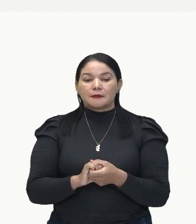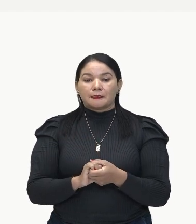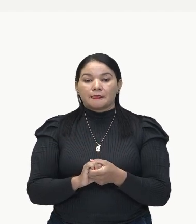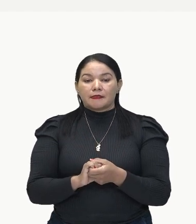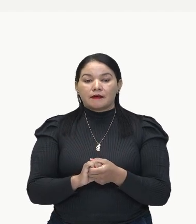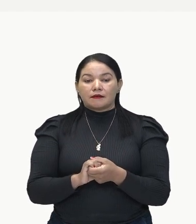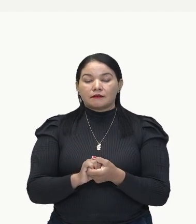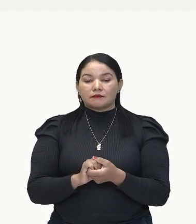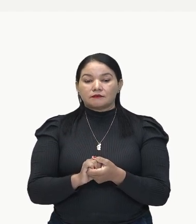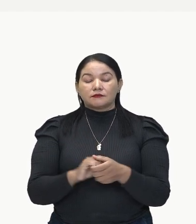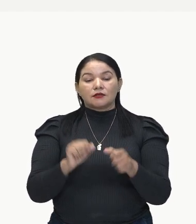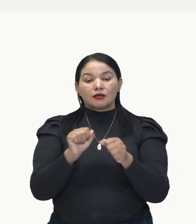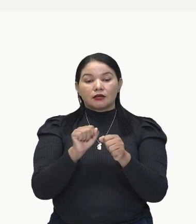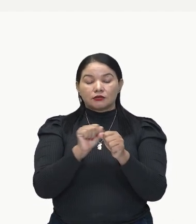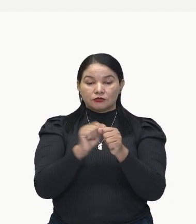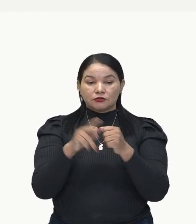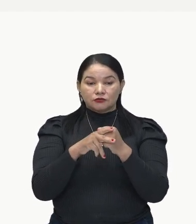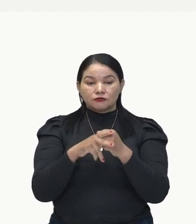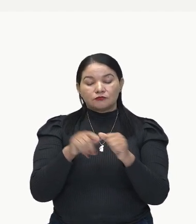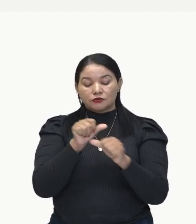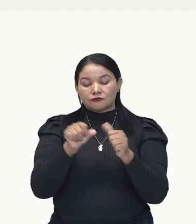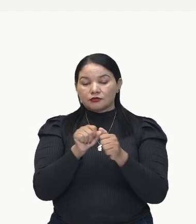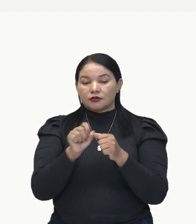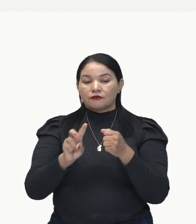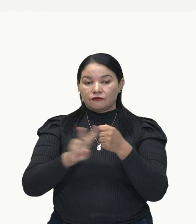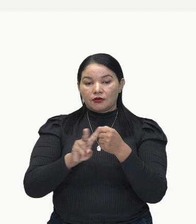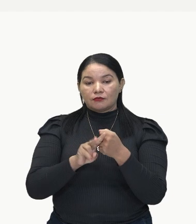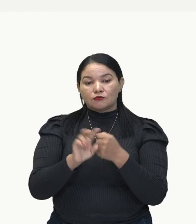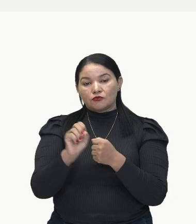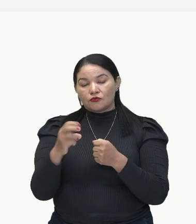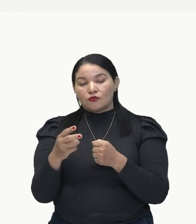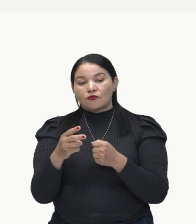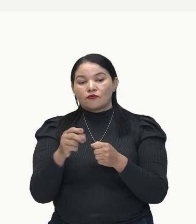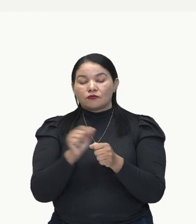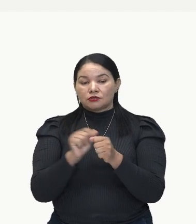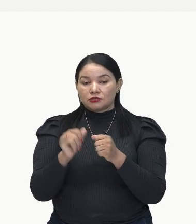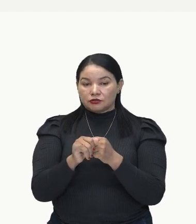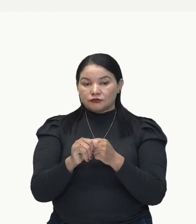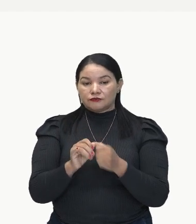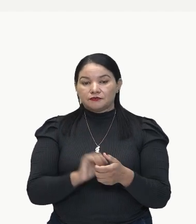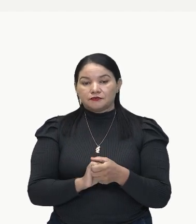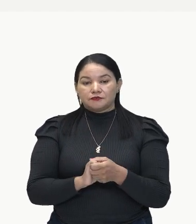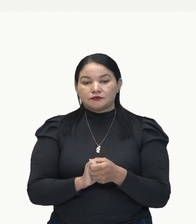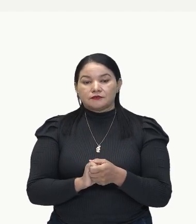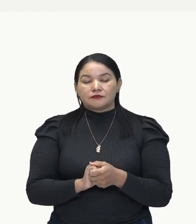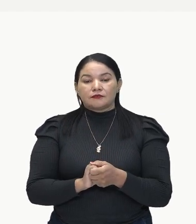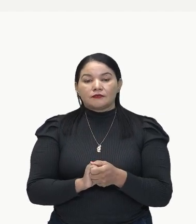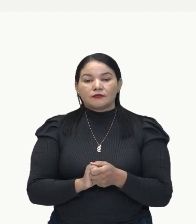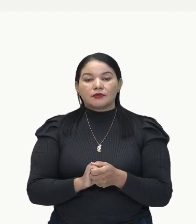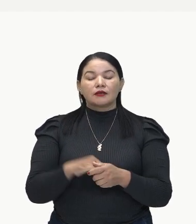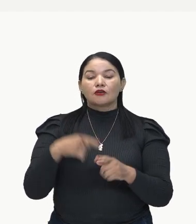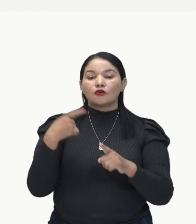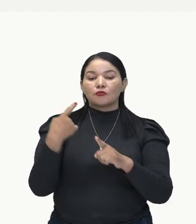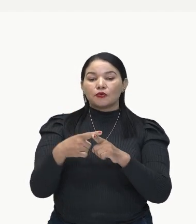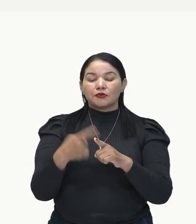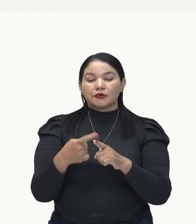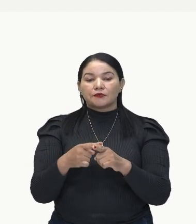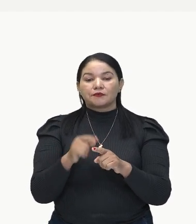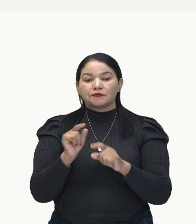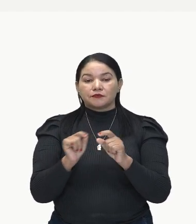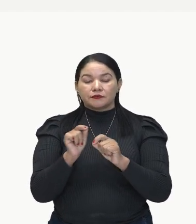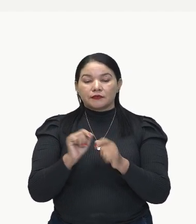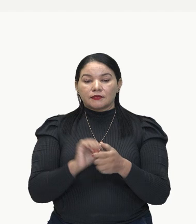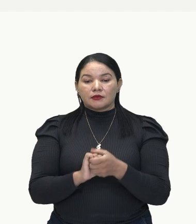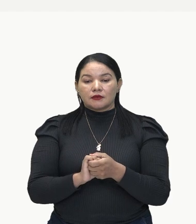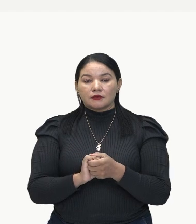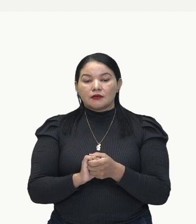verbo, outros advérbios ou adjetivos. Isso também é interessante porque o adjetivo pode então ser modificado ao